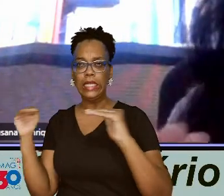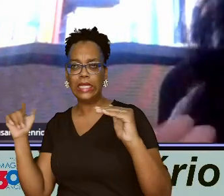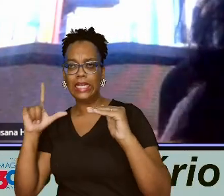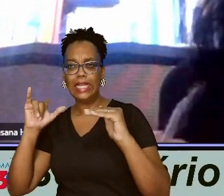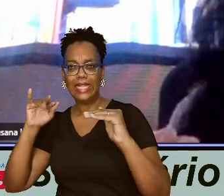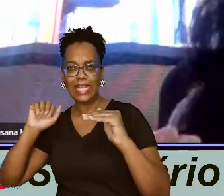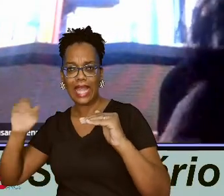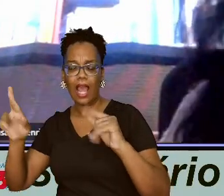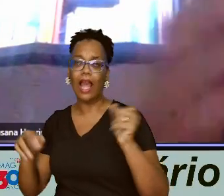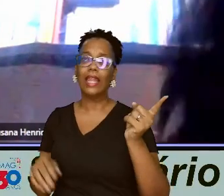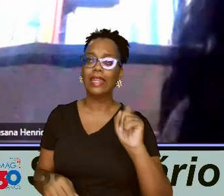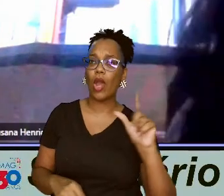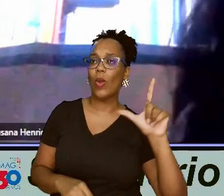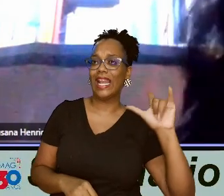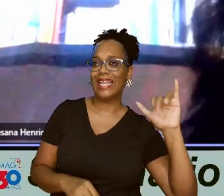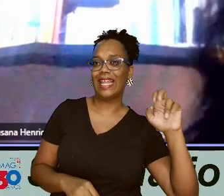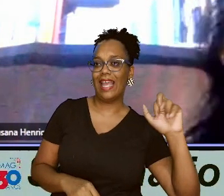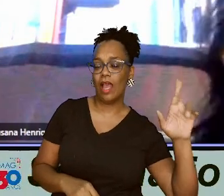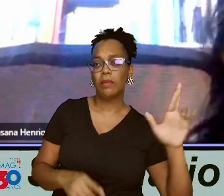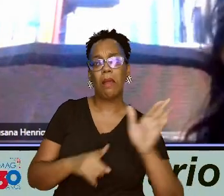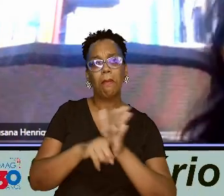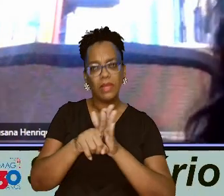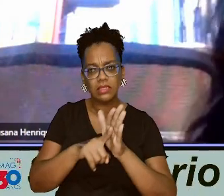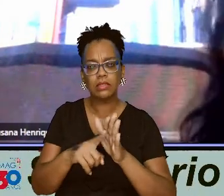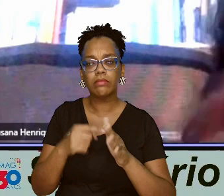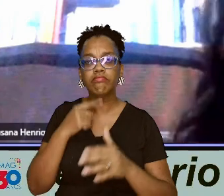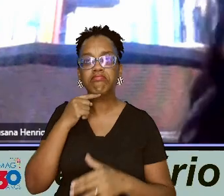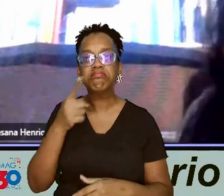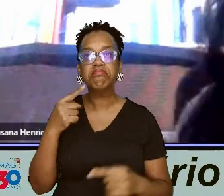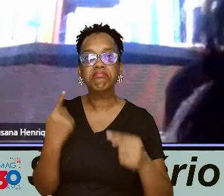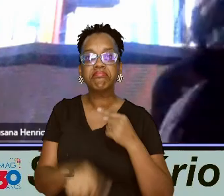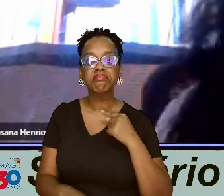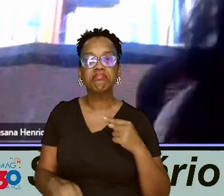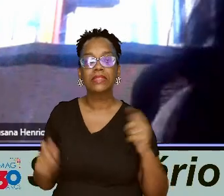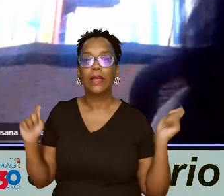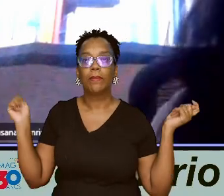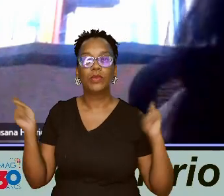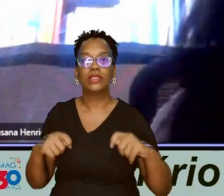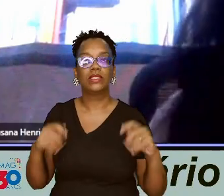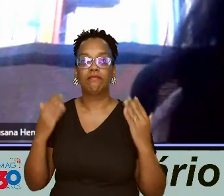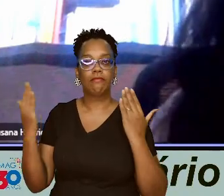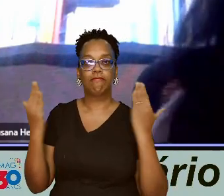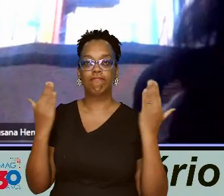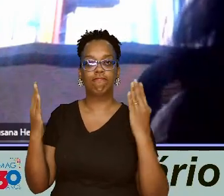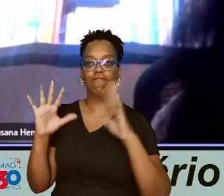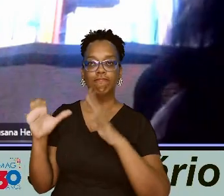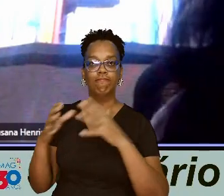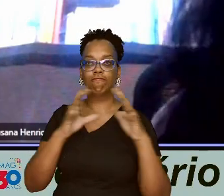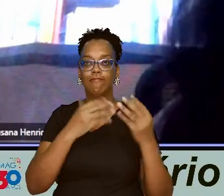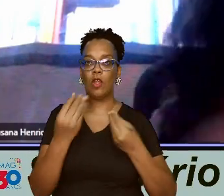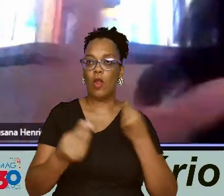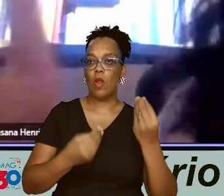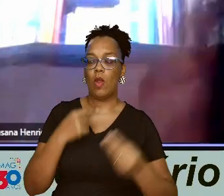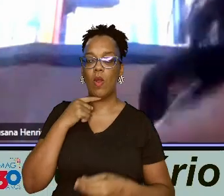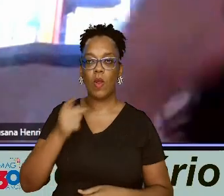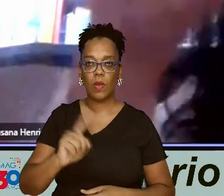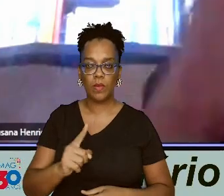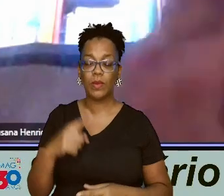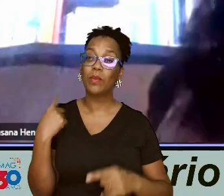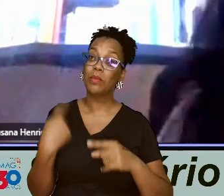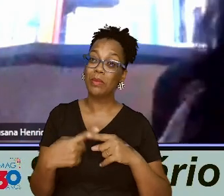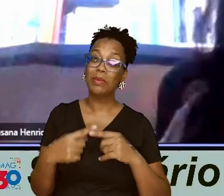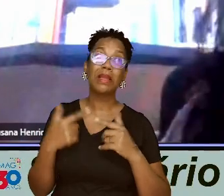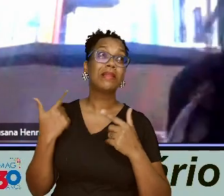E durante a pesquisa vocês negaram essa hipótese, vocês viram que não era possível essa categorização de como, porque era muito mais,